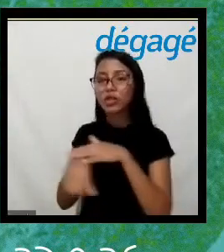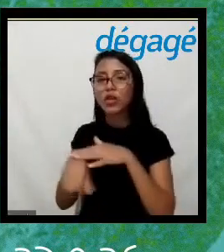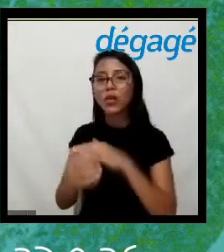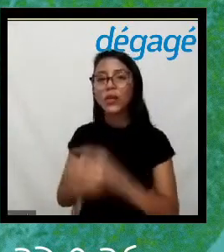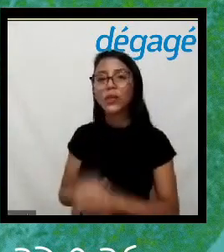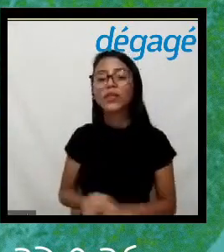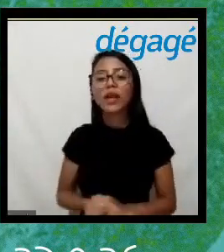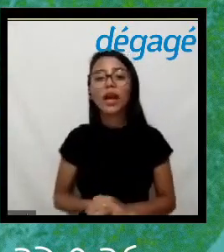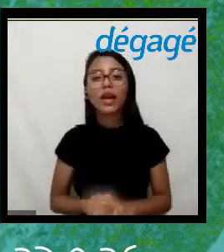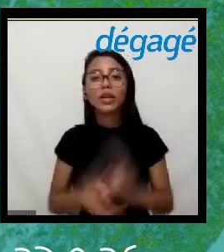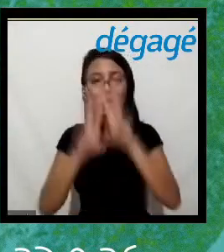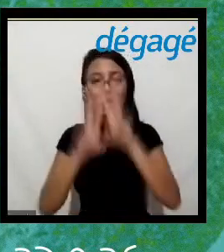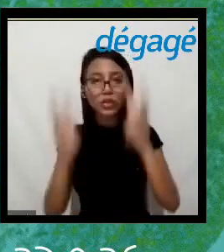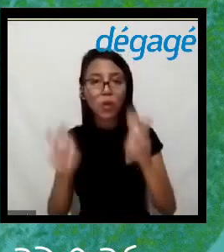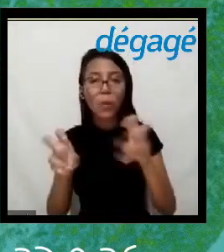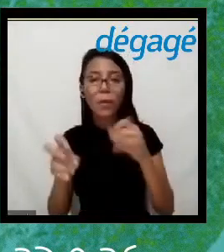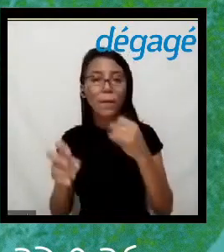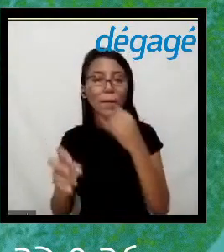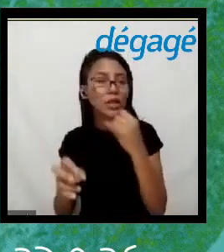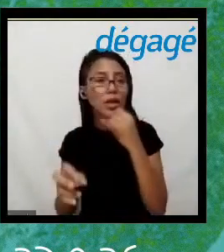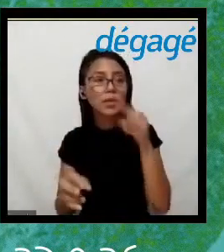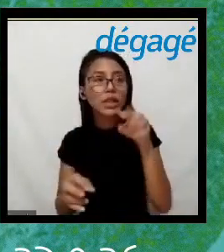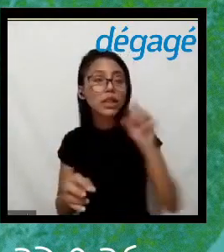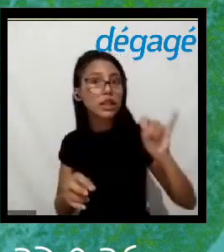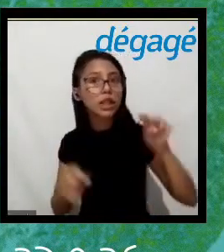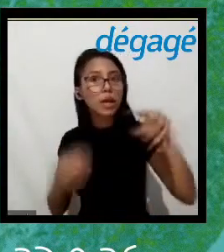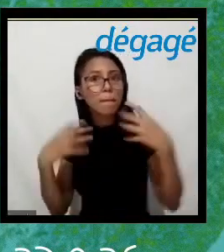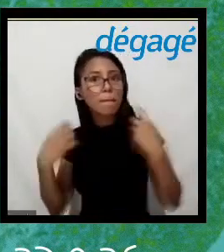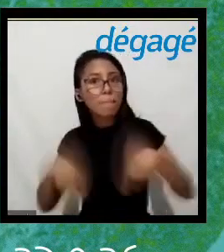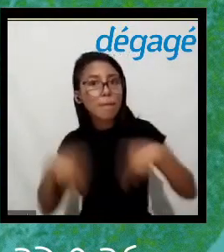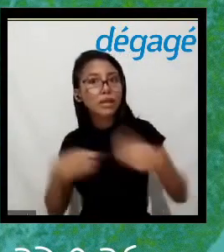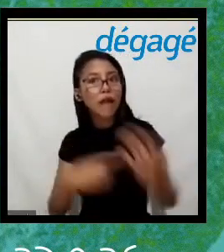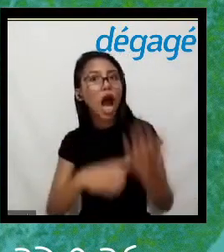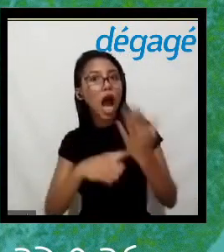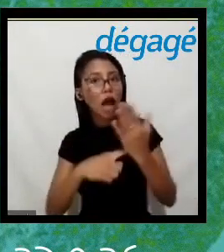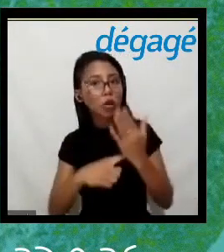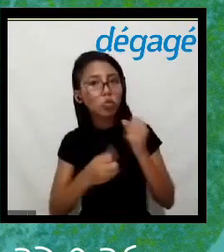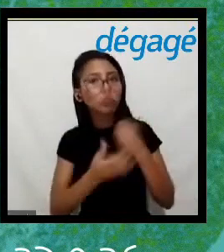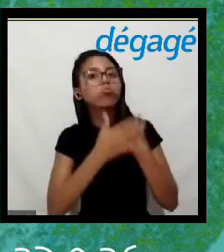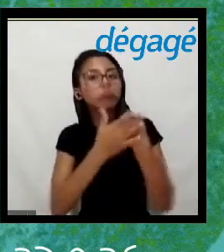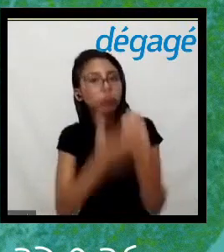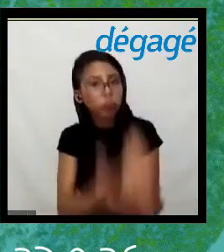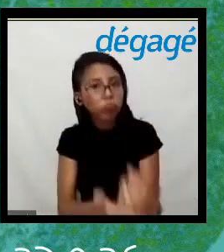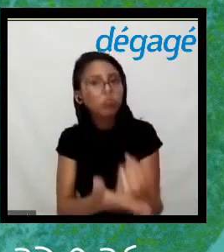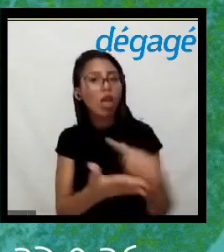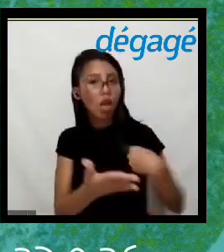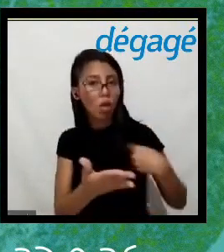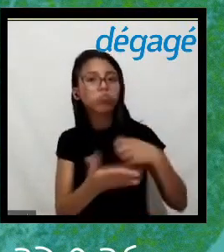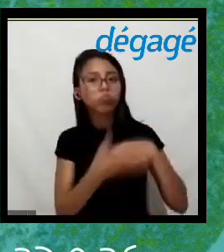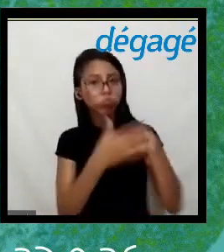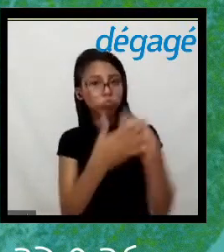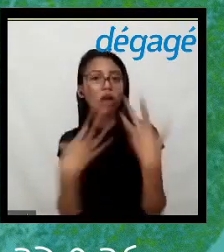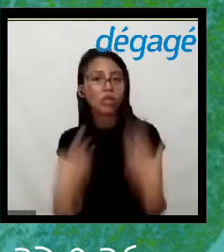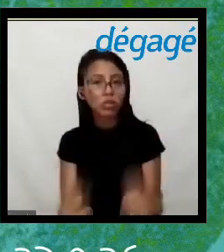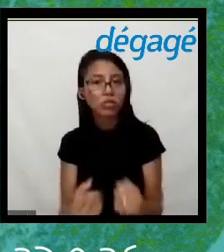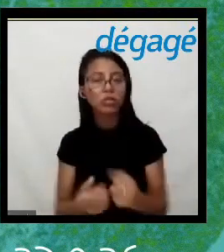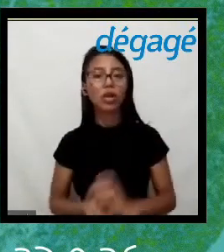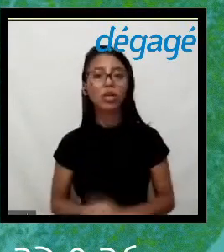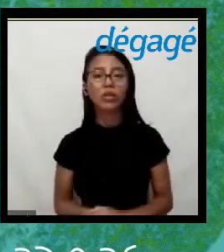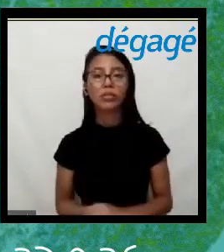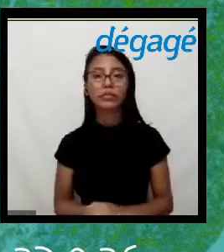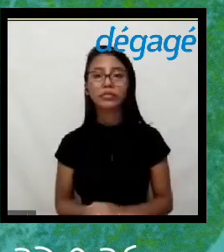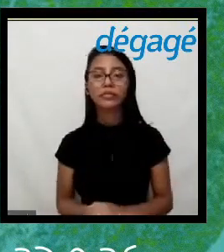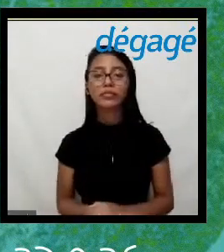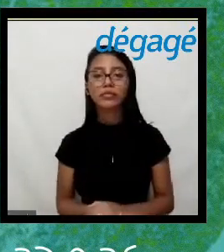de serviços gerais e alguns professores também, que estavam se abrindo para uma vivência mais inclusiva em um campus que era, em